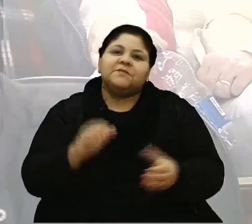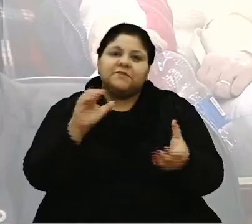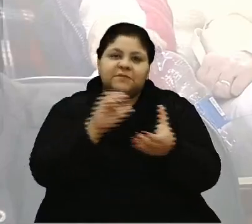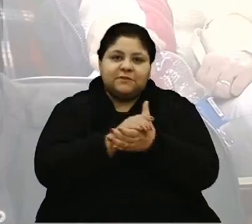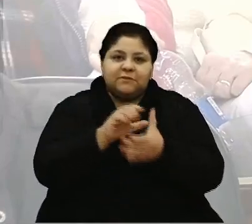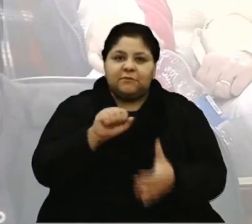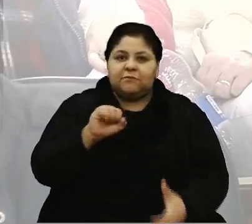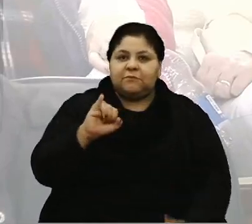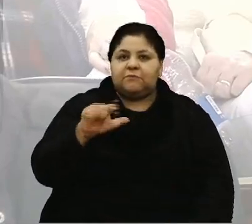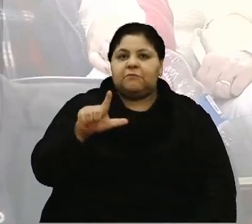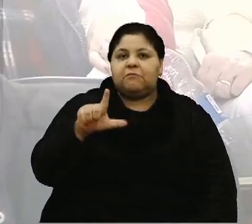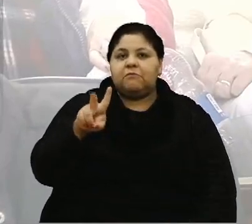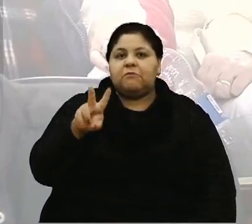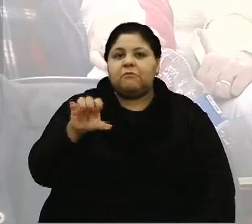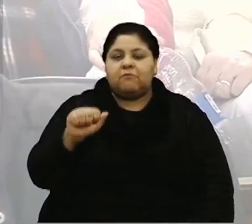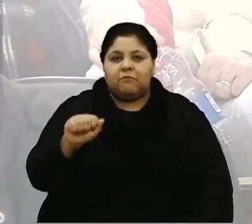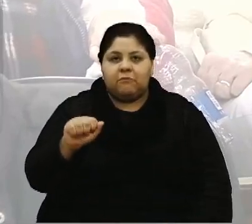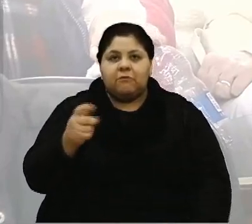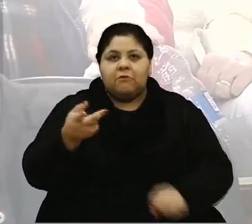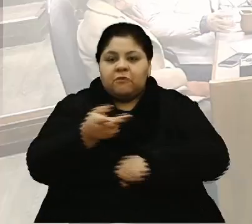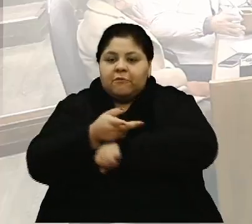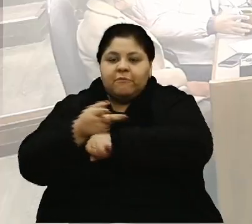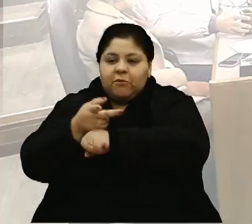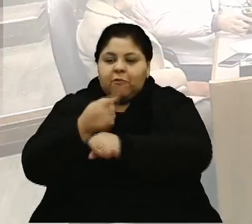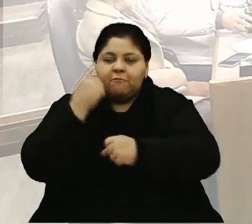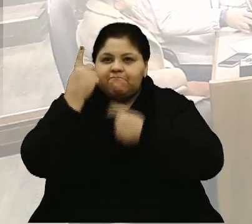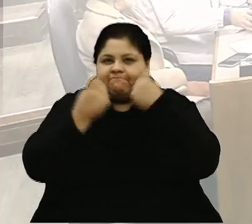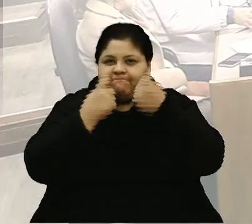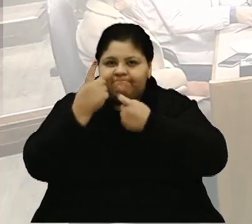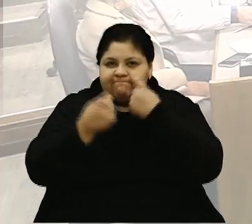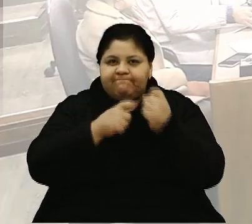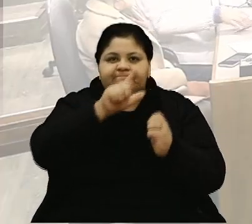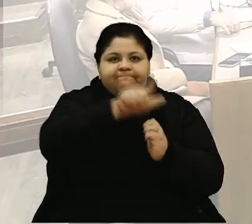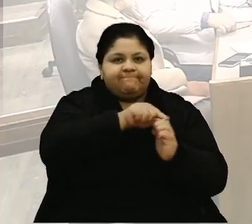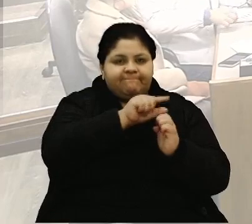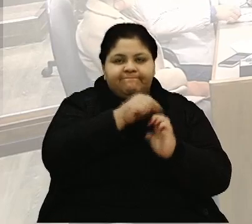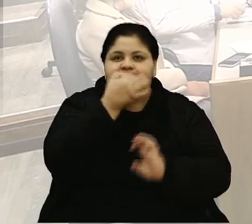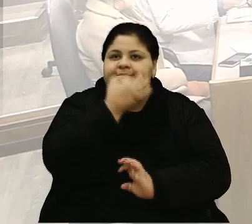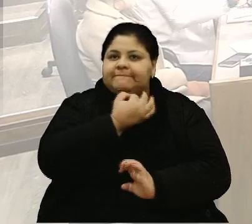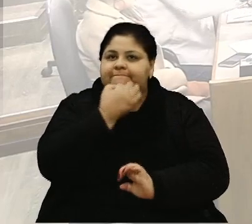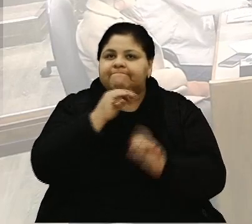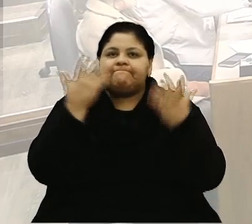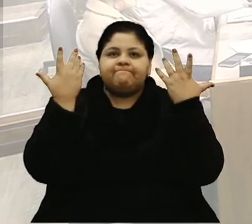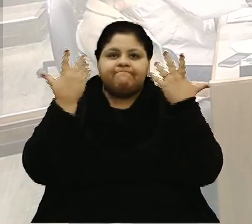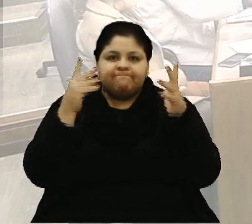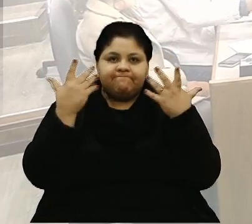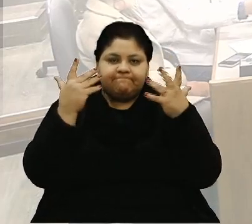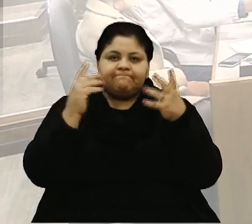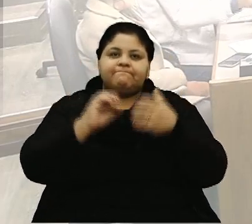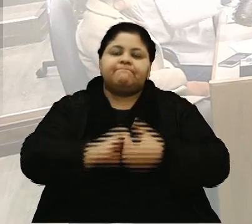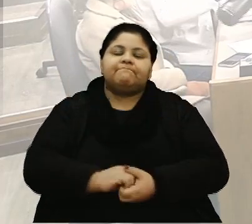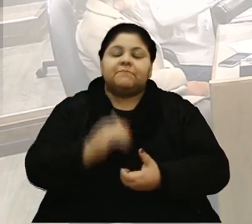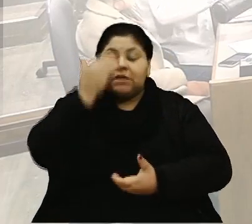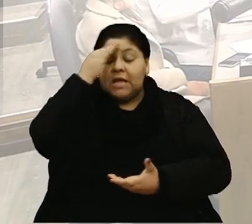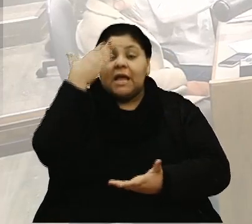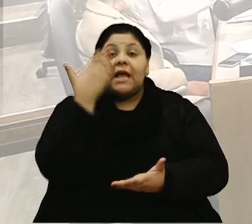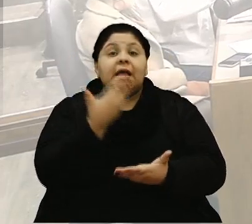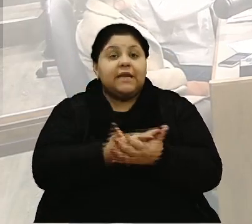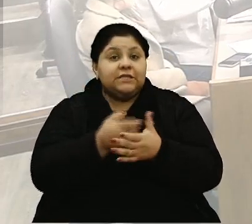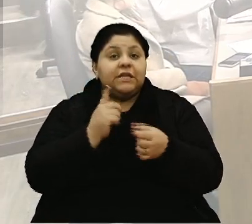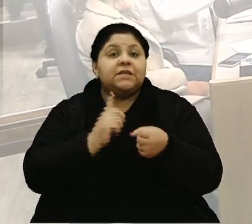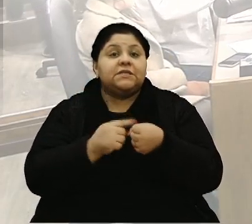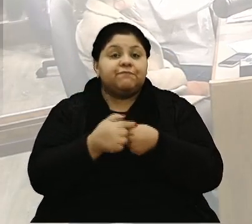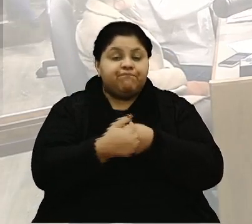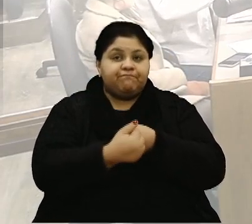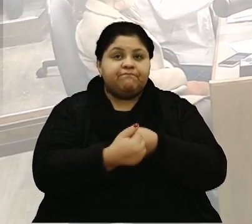Silvia, né, que está aqui presente, que procurou, preocupada, uma empresária de Caxias do Sul. Parabéns, Silvia. Né? Acreditar também na nossa cidade.